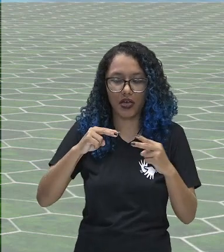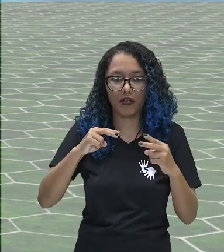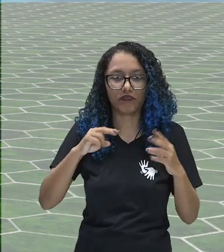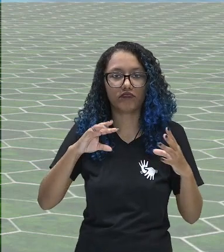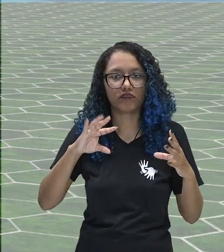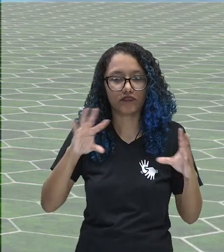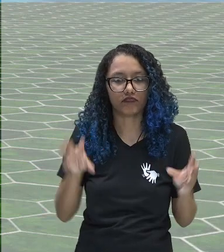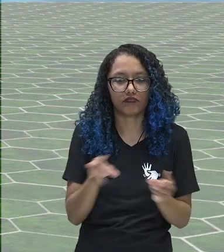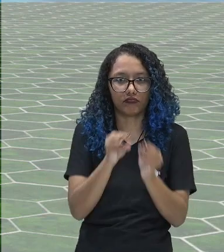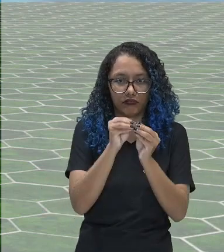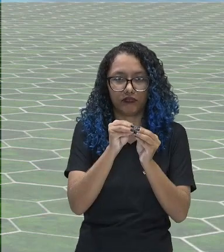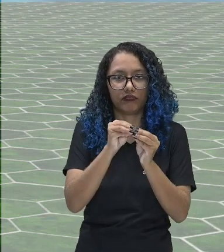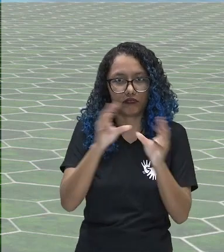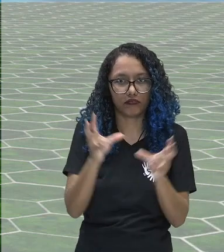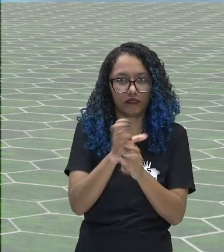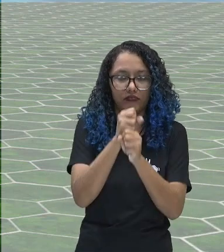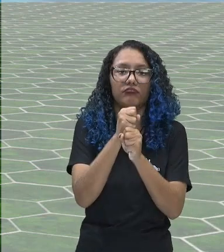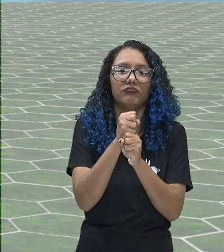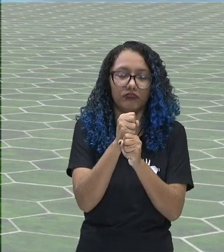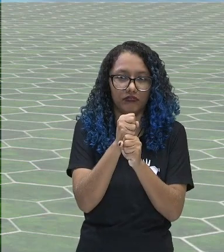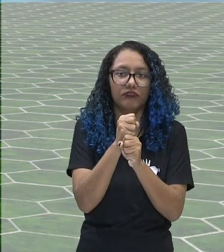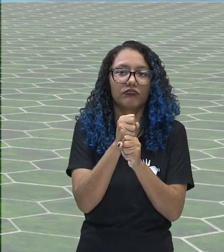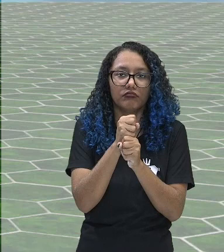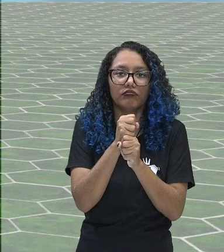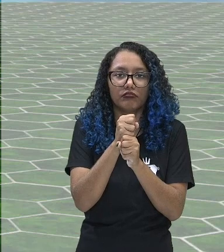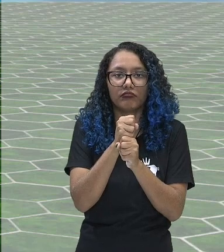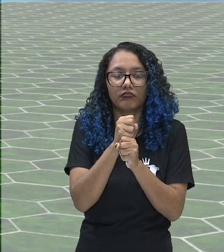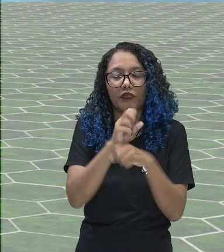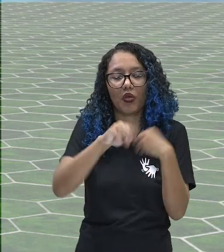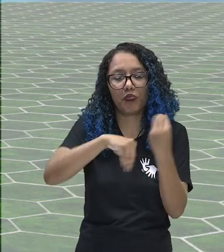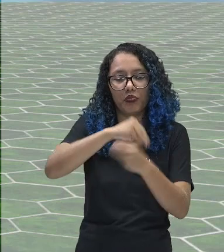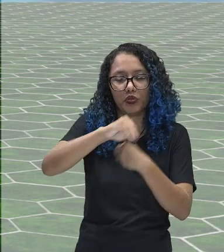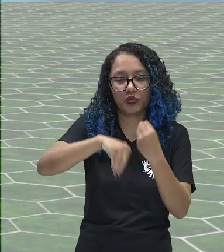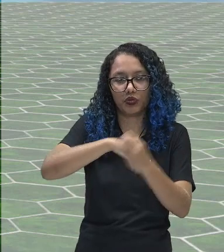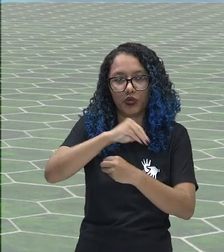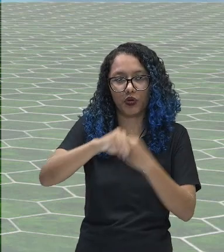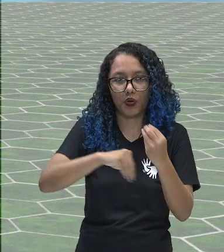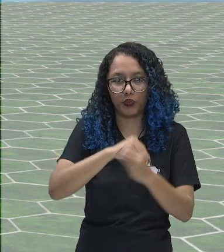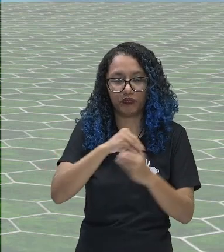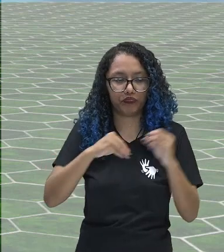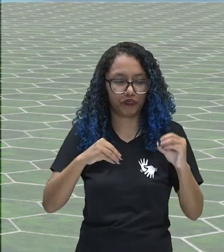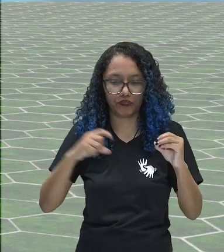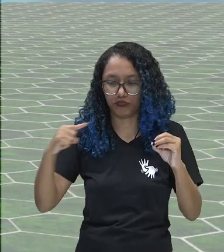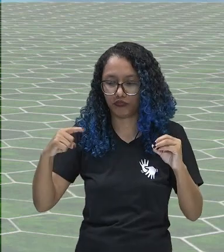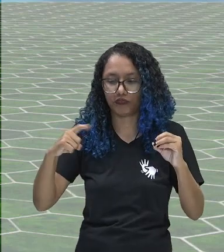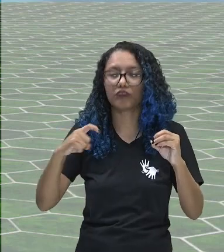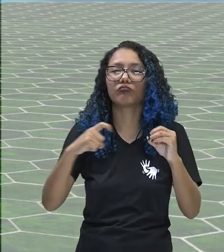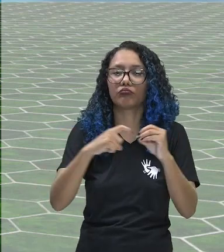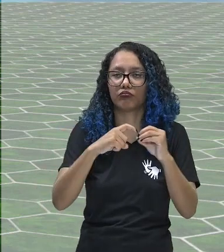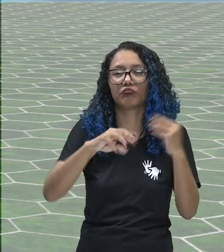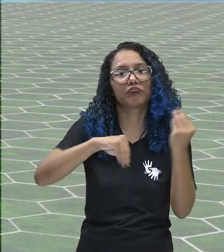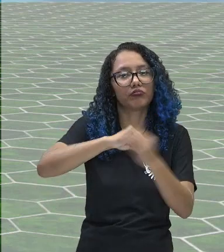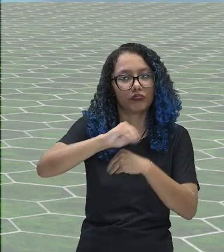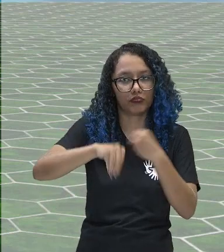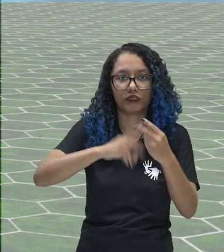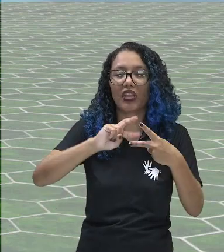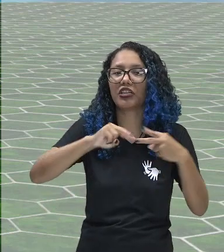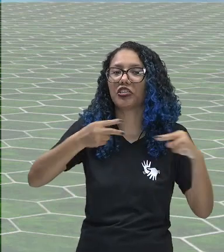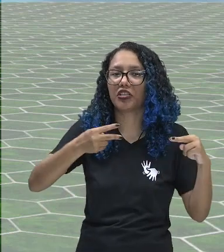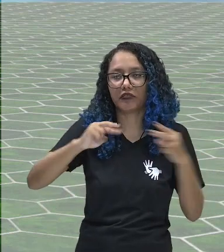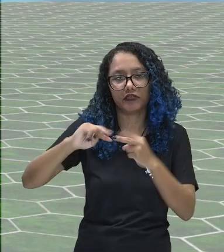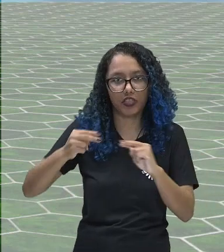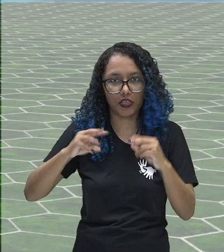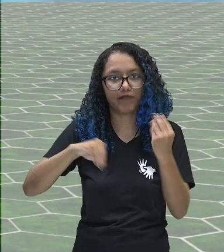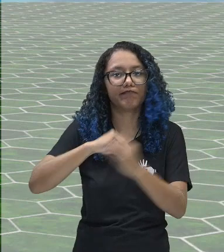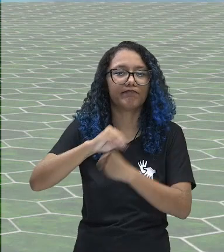espermatozoide teve a fusão genética com o óvulo. E assim, nós vamos começar